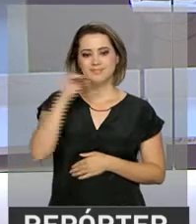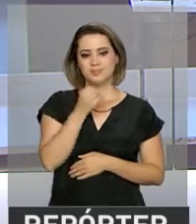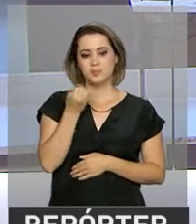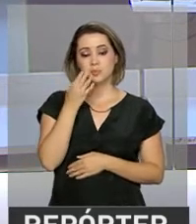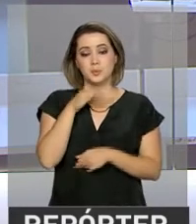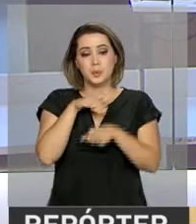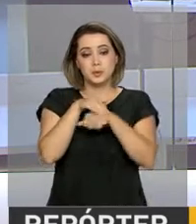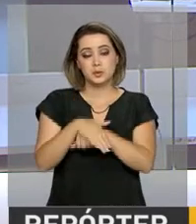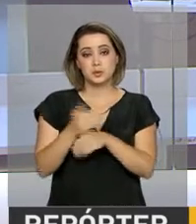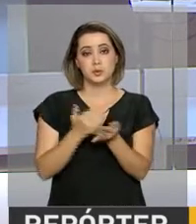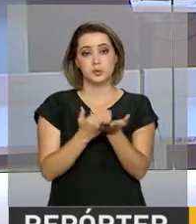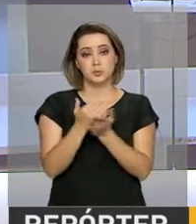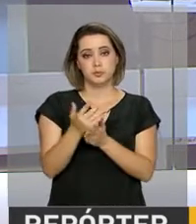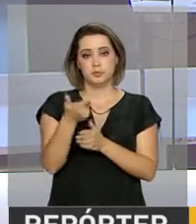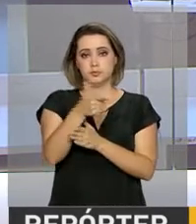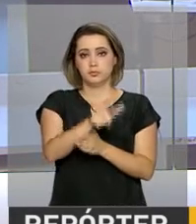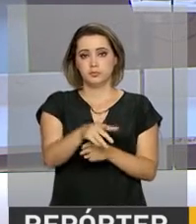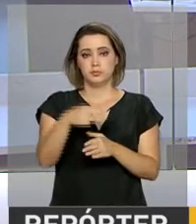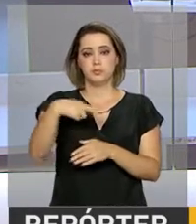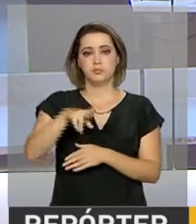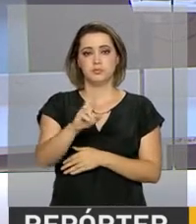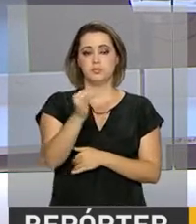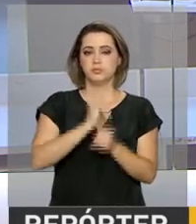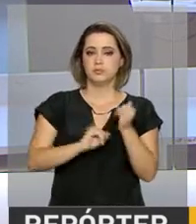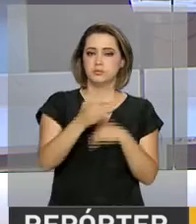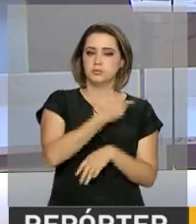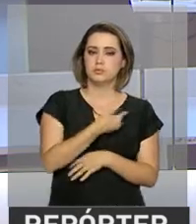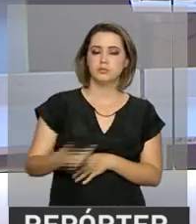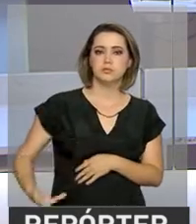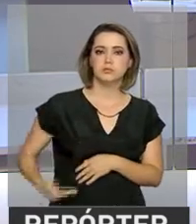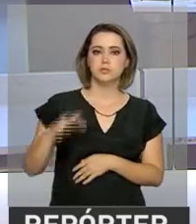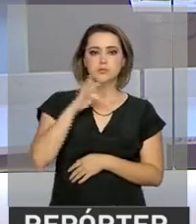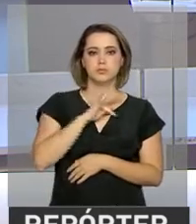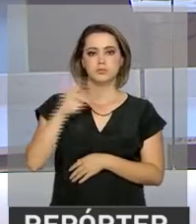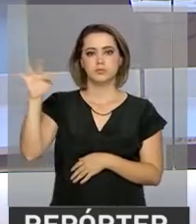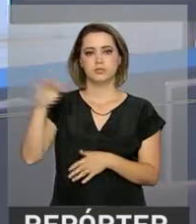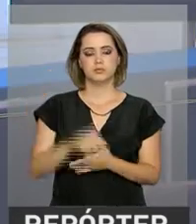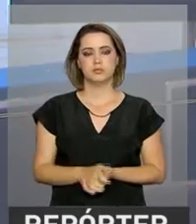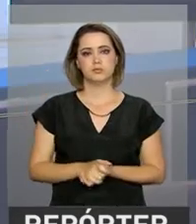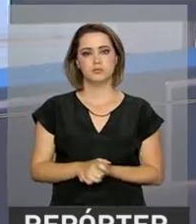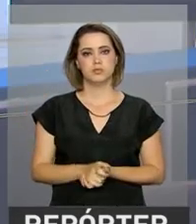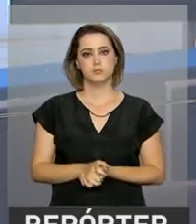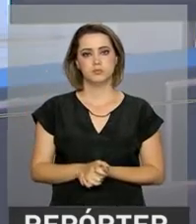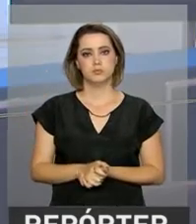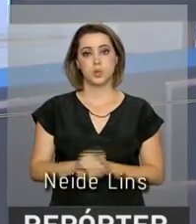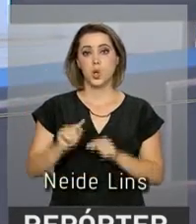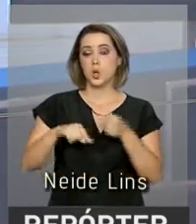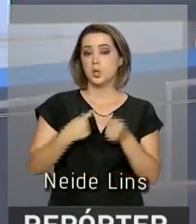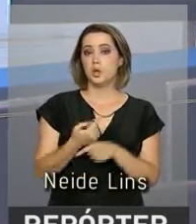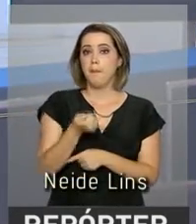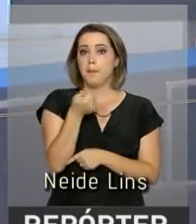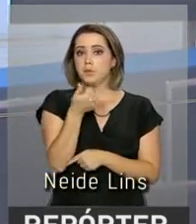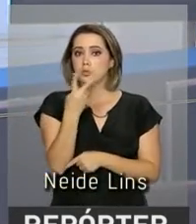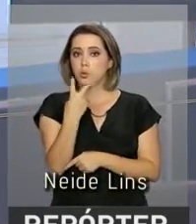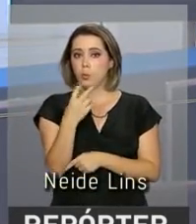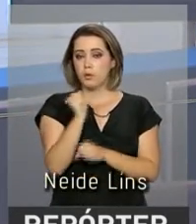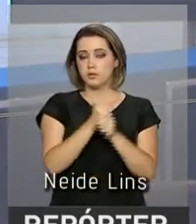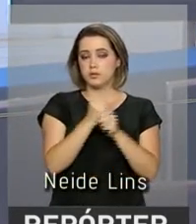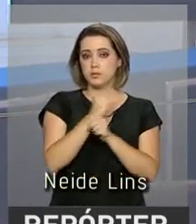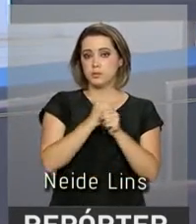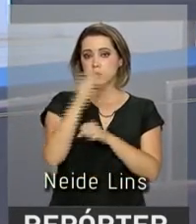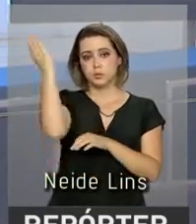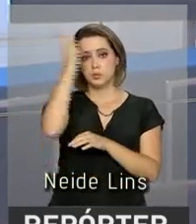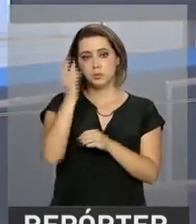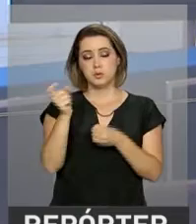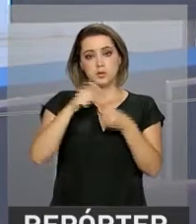Olá, boa noite. Começa agora o Repórter NBR com as notícias do governo federal. Depois de quase 2 anos, o Brasil